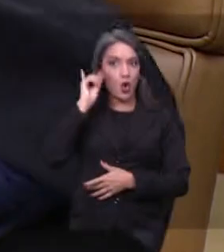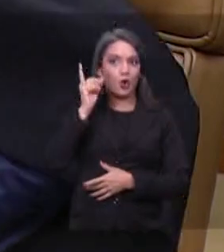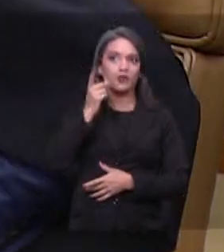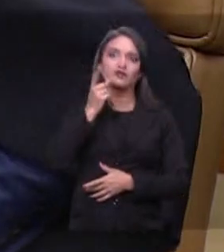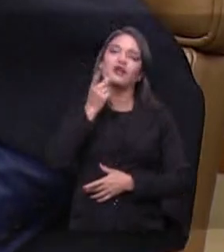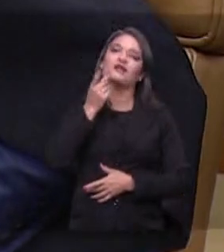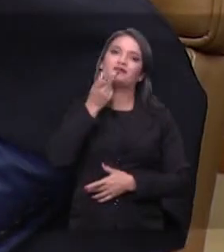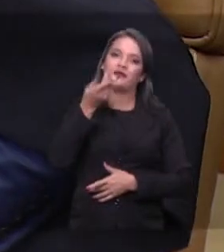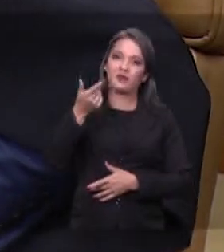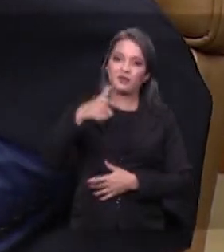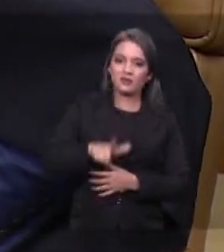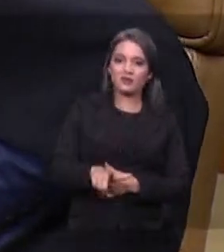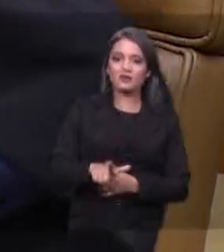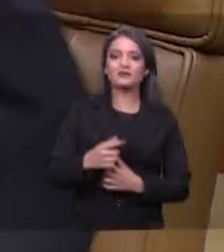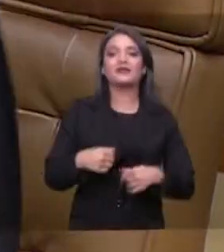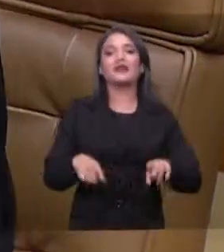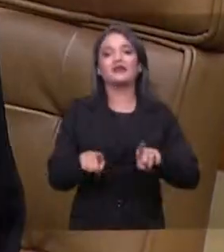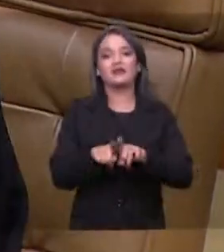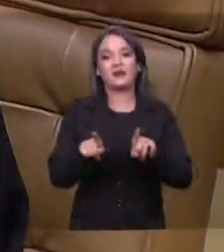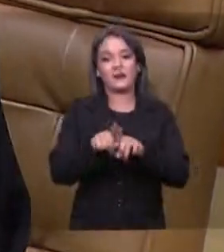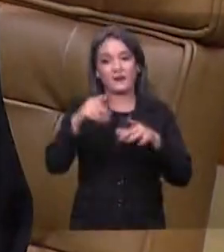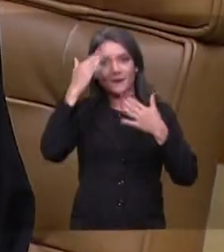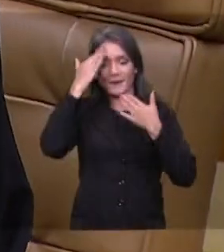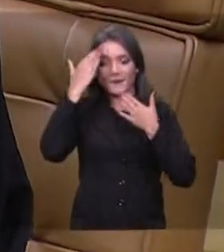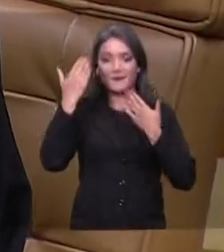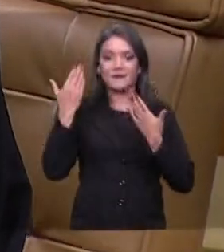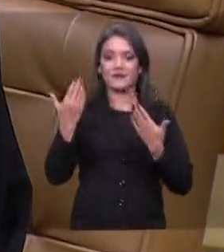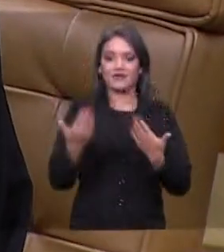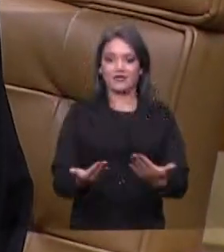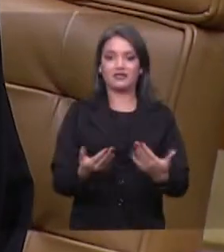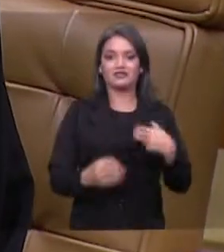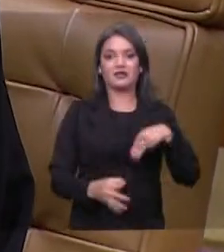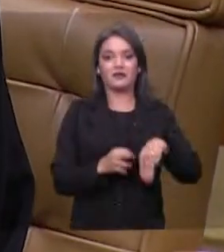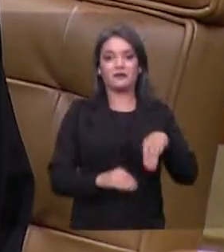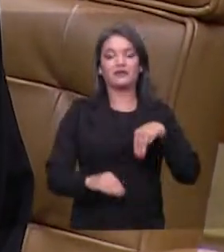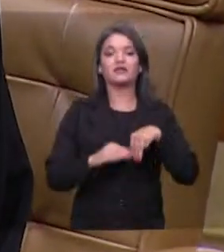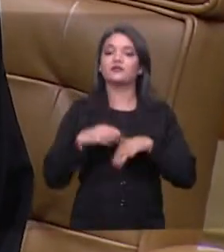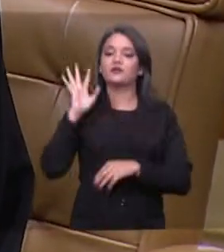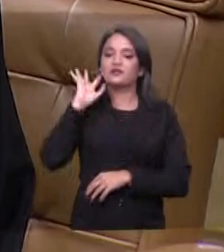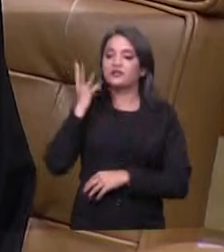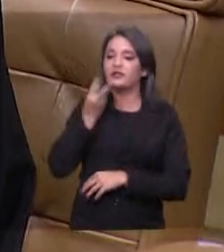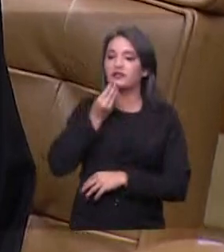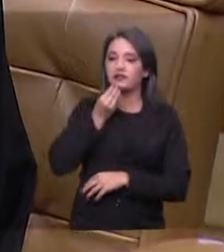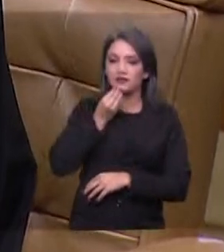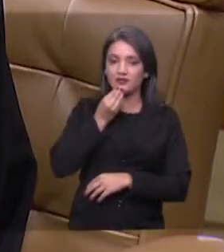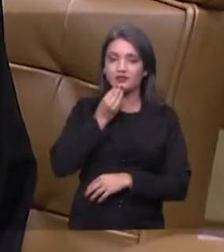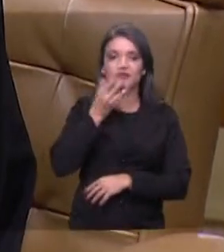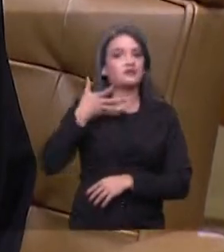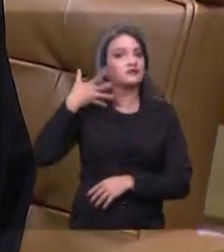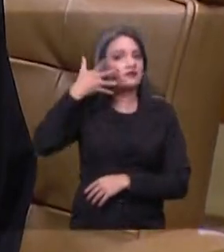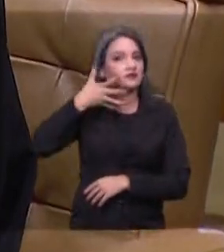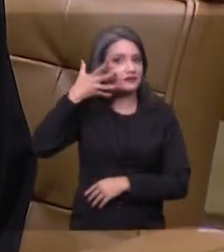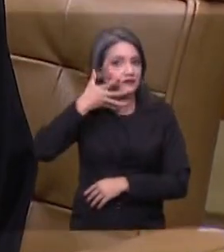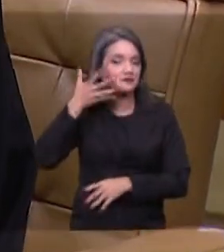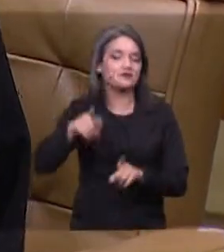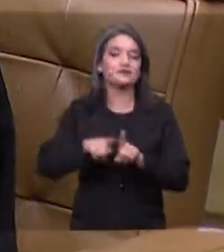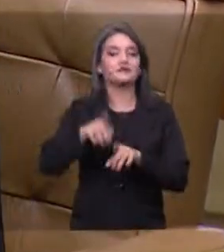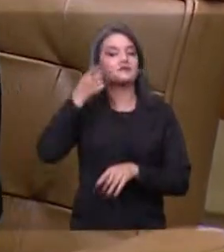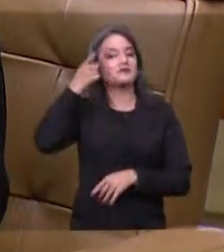ontem, assim como agradecer ao eminente ministro Dias Toffoli pelas palavras na data de